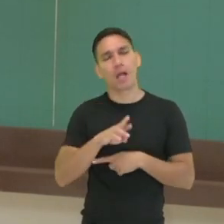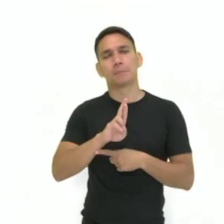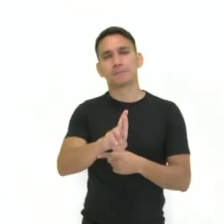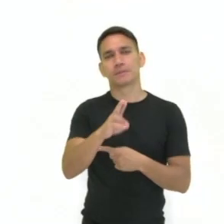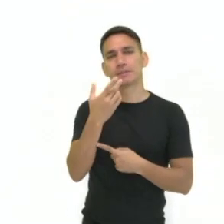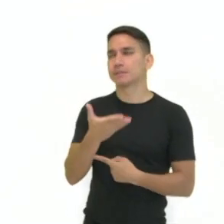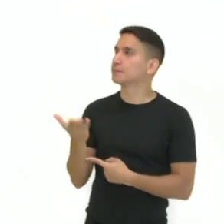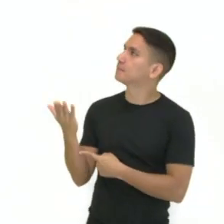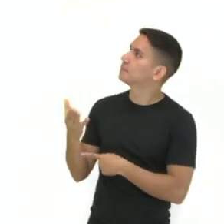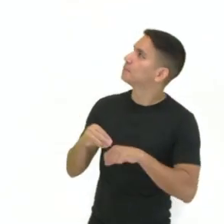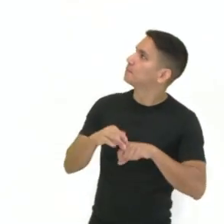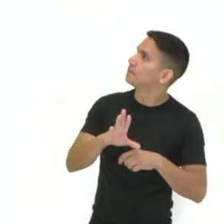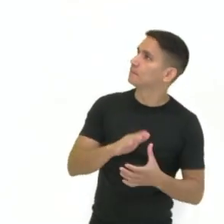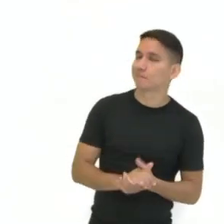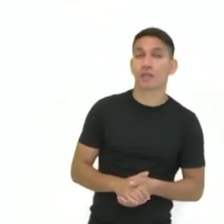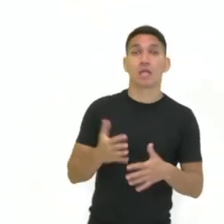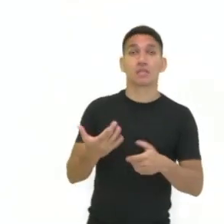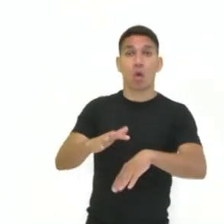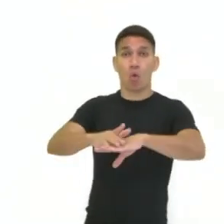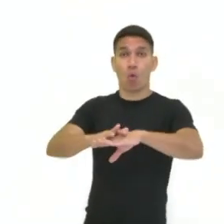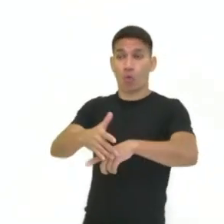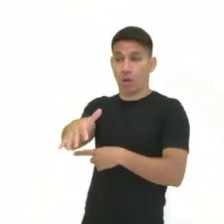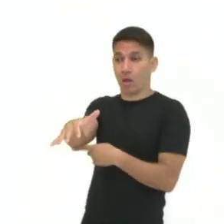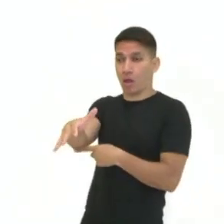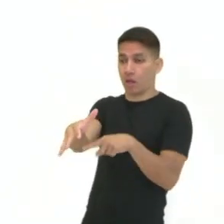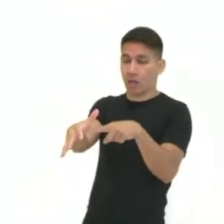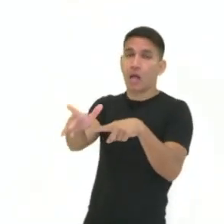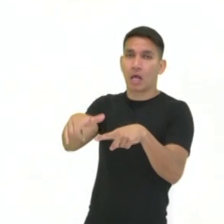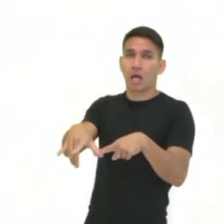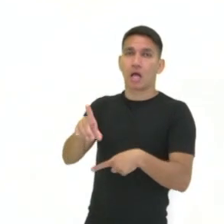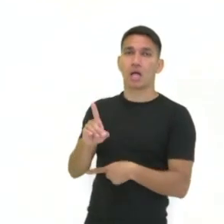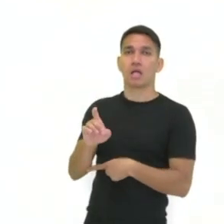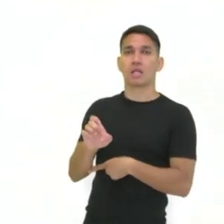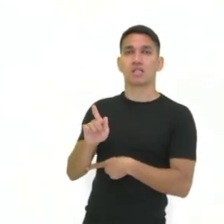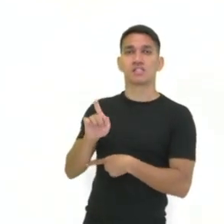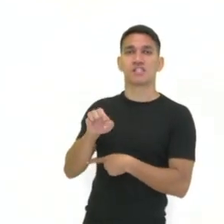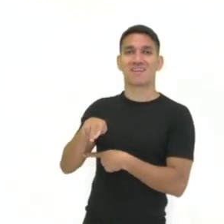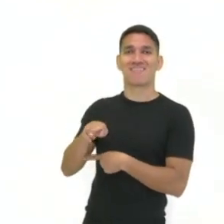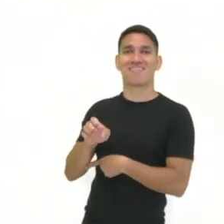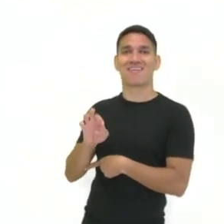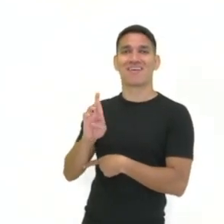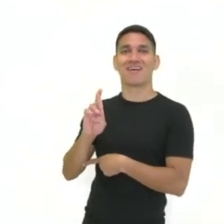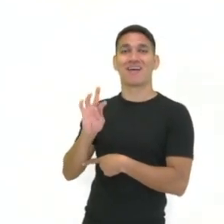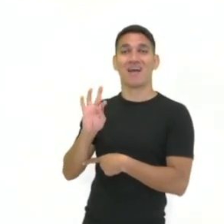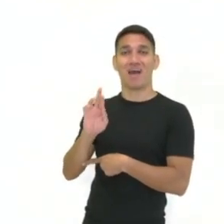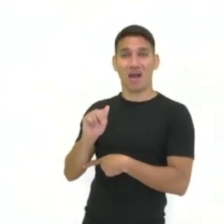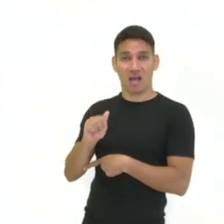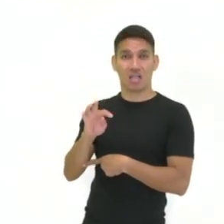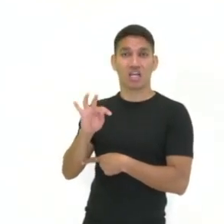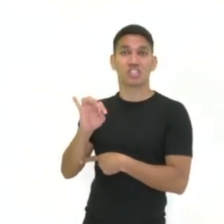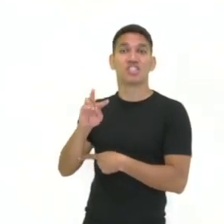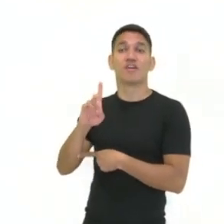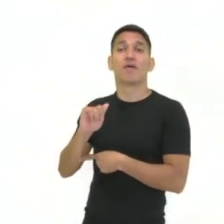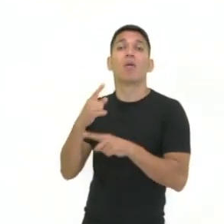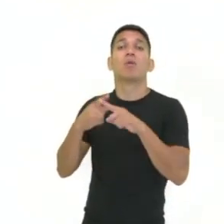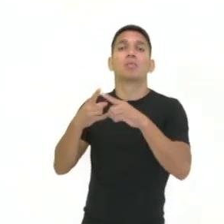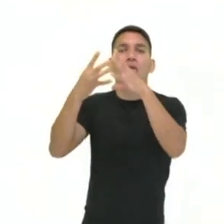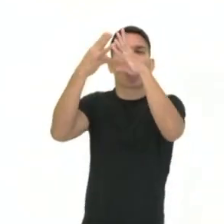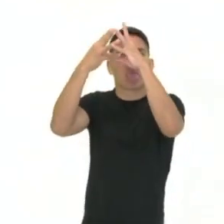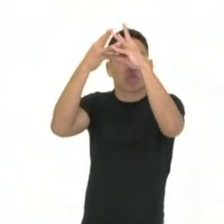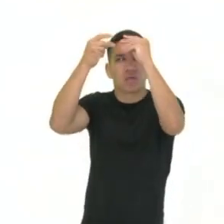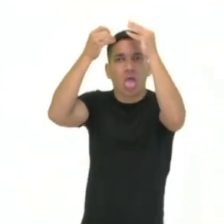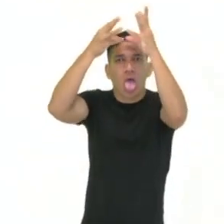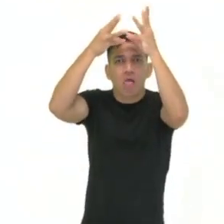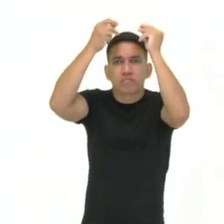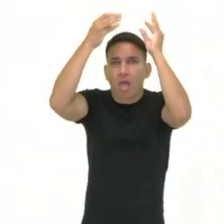atividade? Então, o Parkinson é uma doença degenerativa, porque está destruindo neurônios, que está associada então